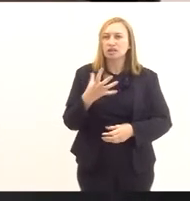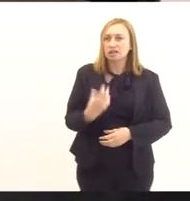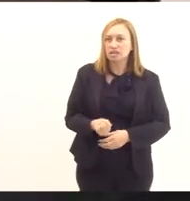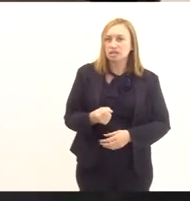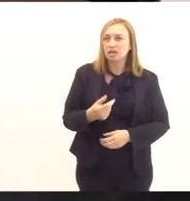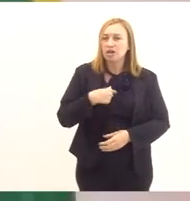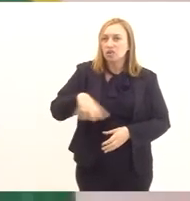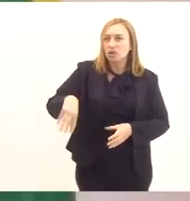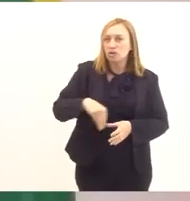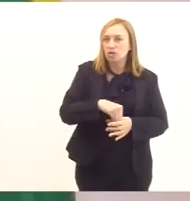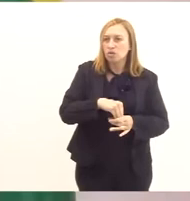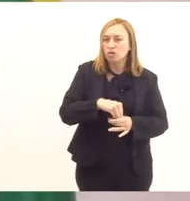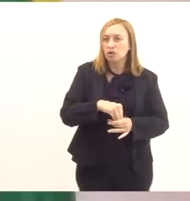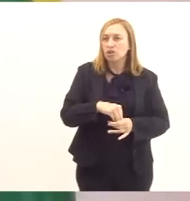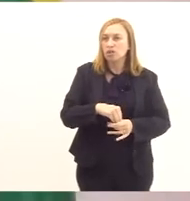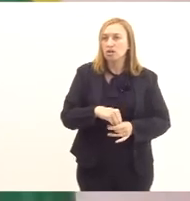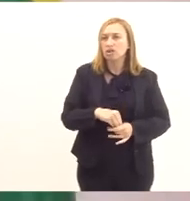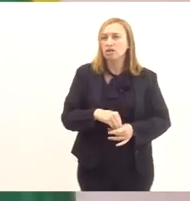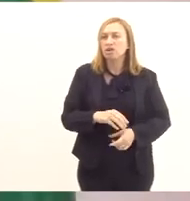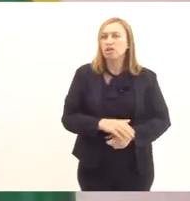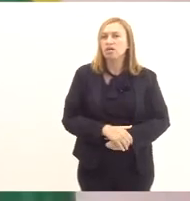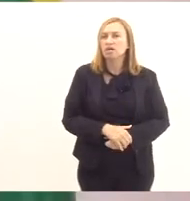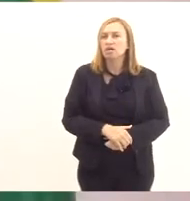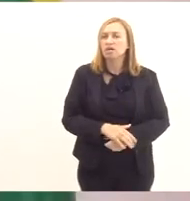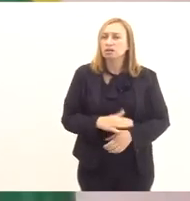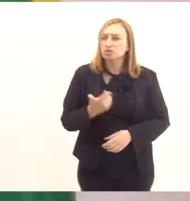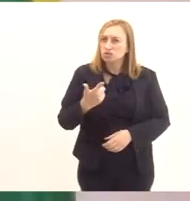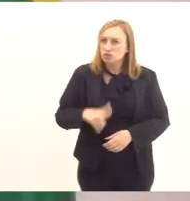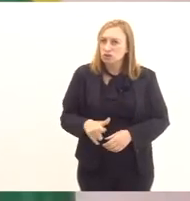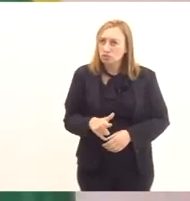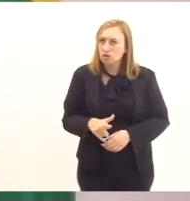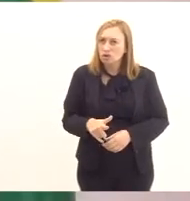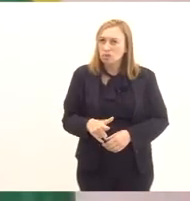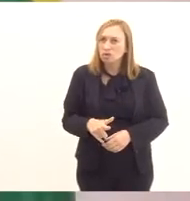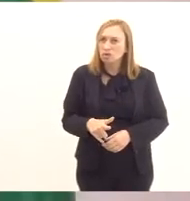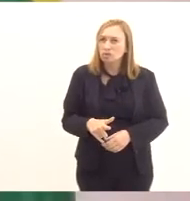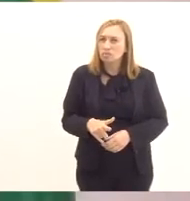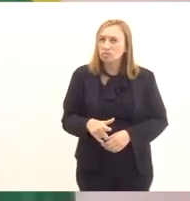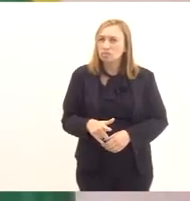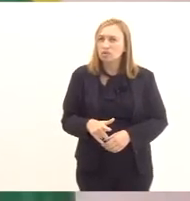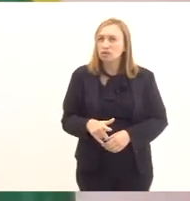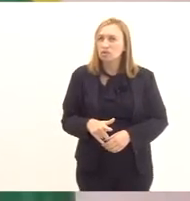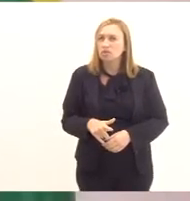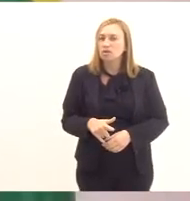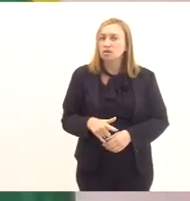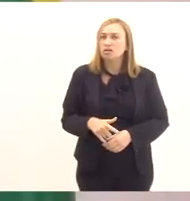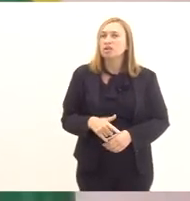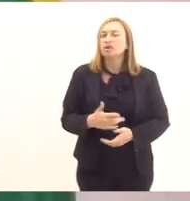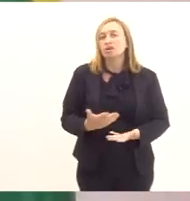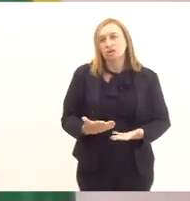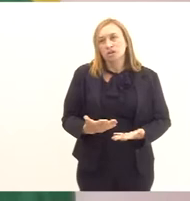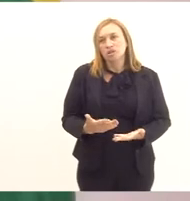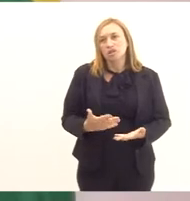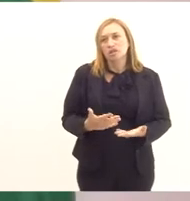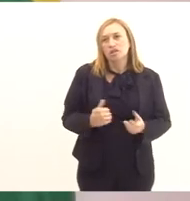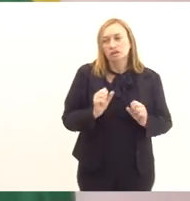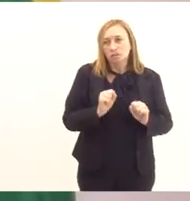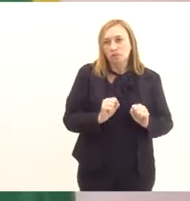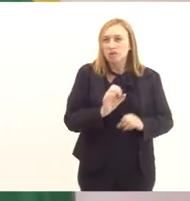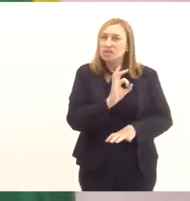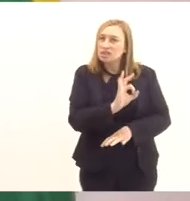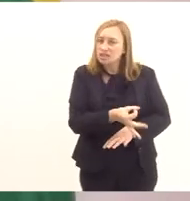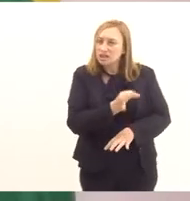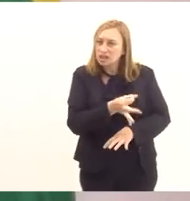e também vou incluir para que mais uma vez a gente tendo frustrado que a gente possa